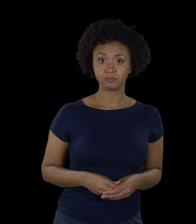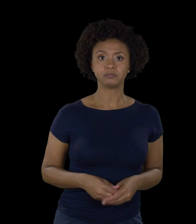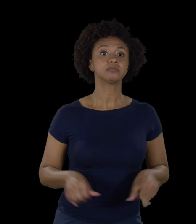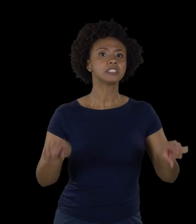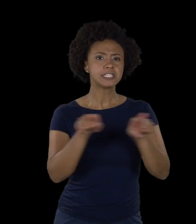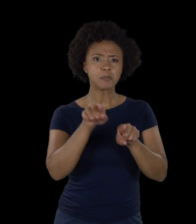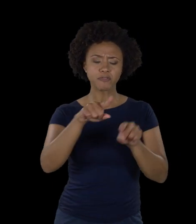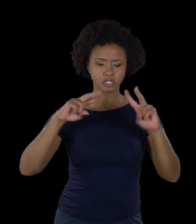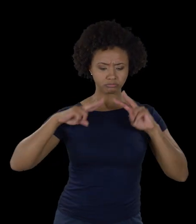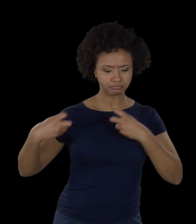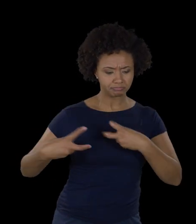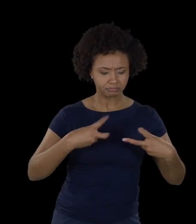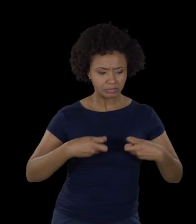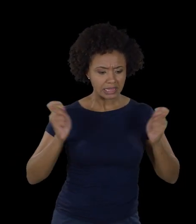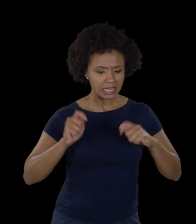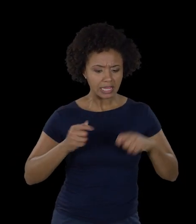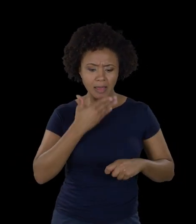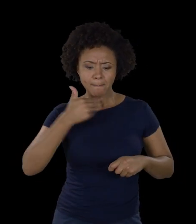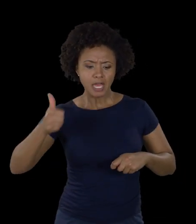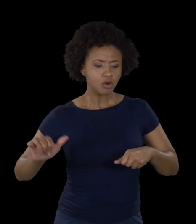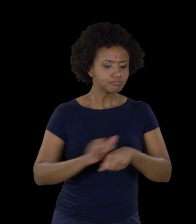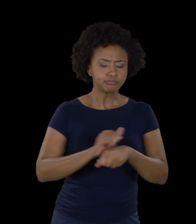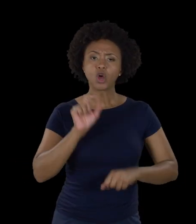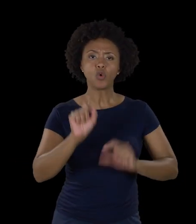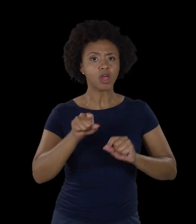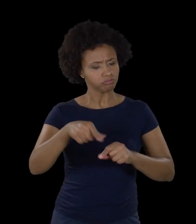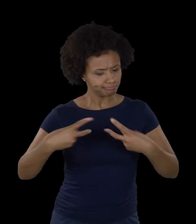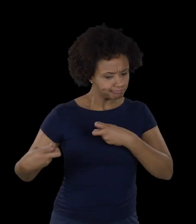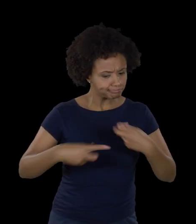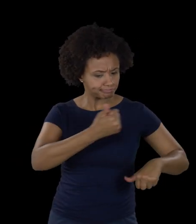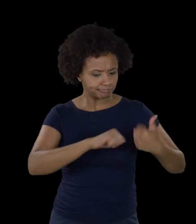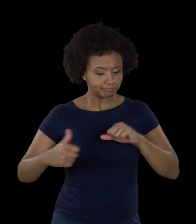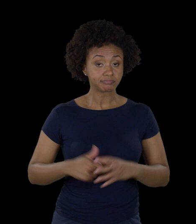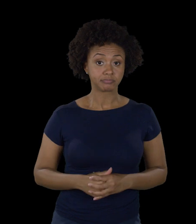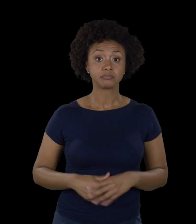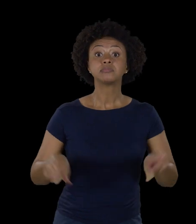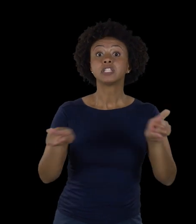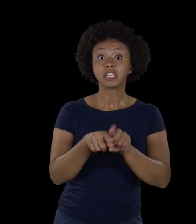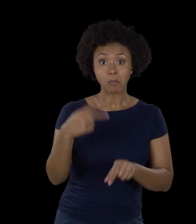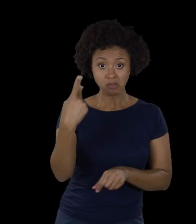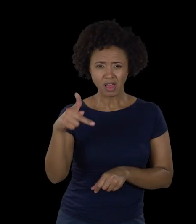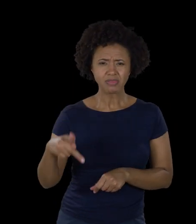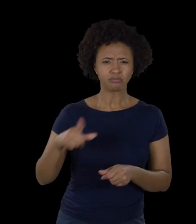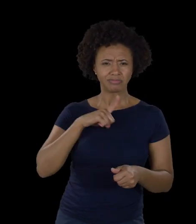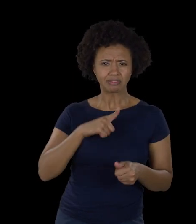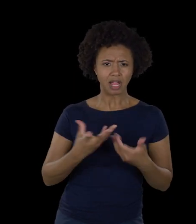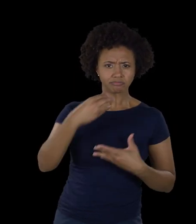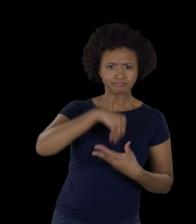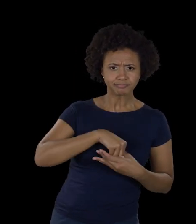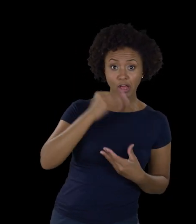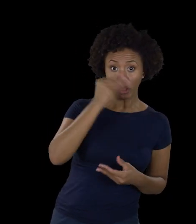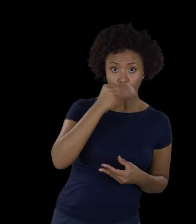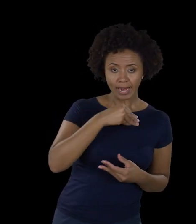Faça uma análise o que você pode fazer melhor. Segundo, faça o mesmo com seus pontos fracos e